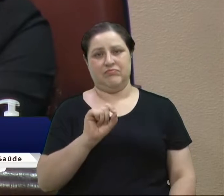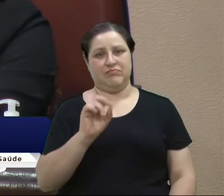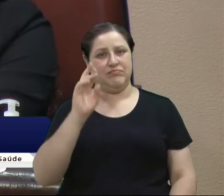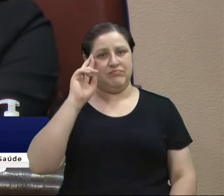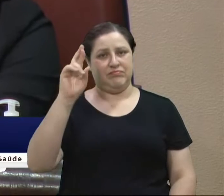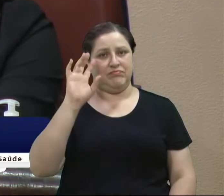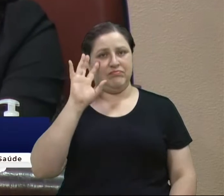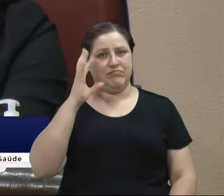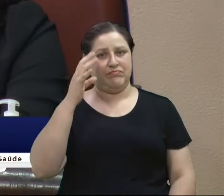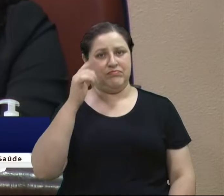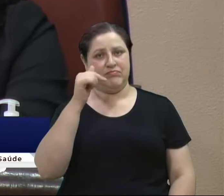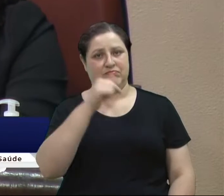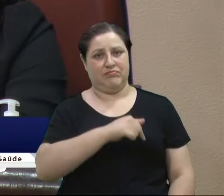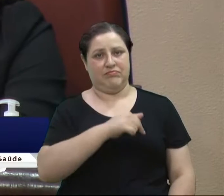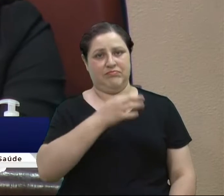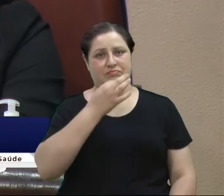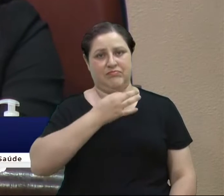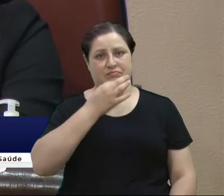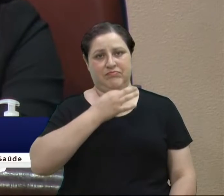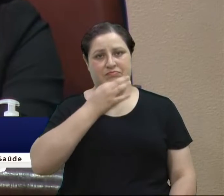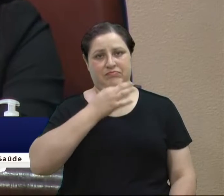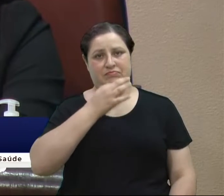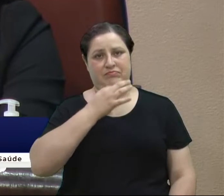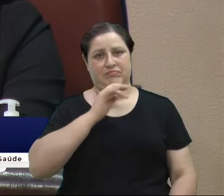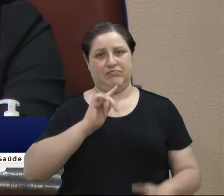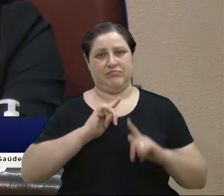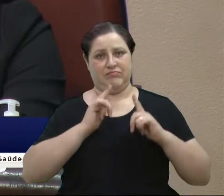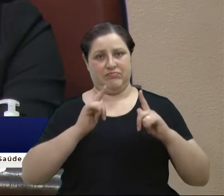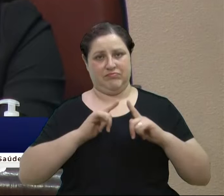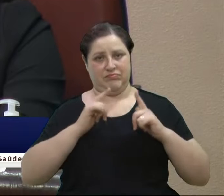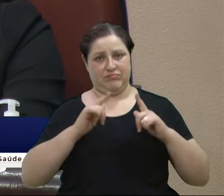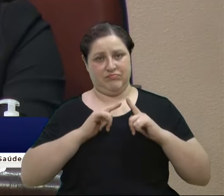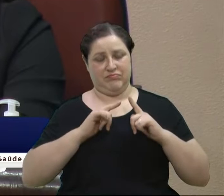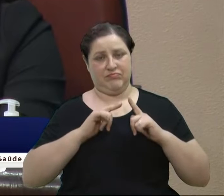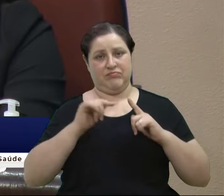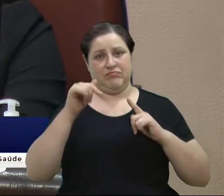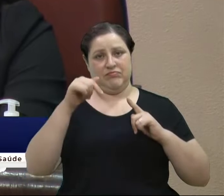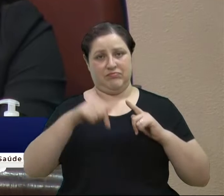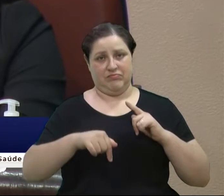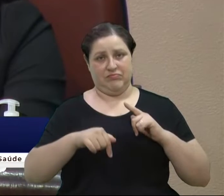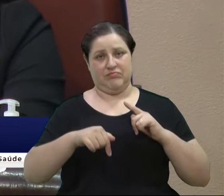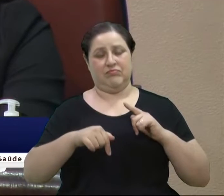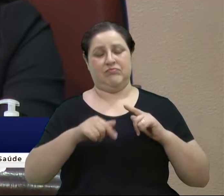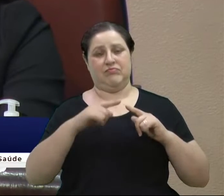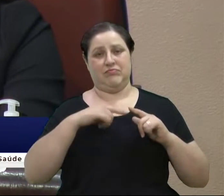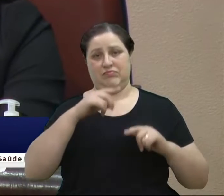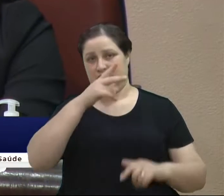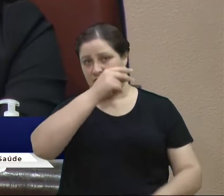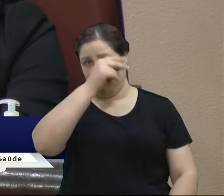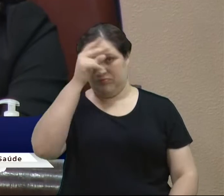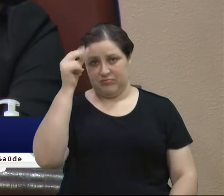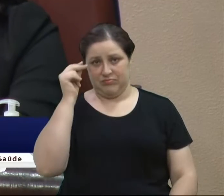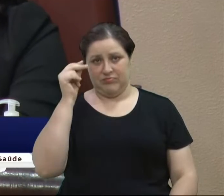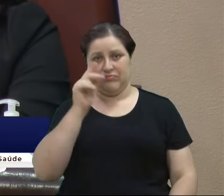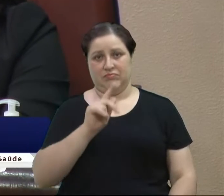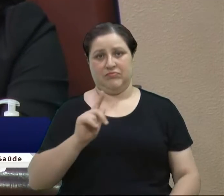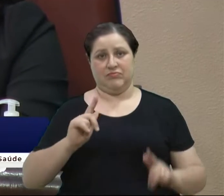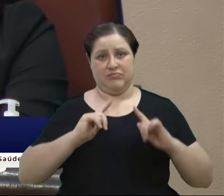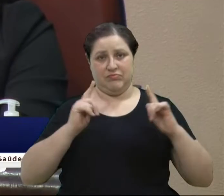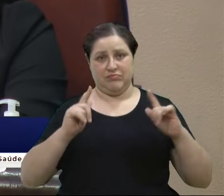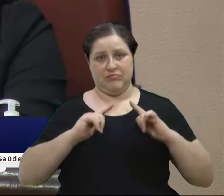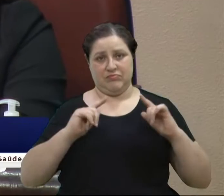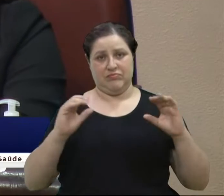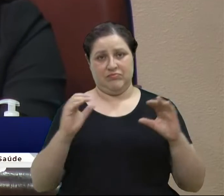Caxias. Lembrando sempre que, por o município ser de gestão plena, ele é responsável pelos serviços